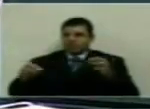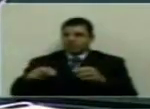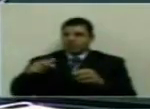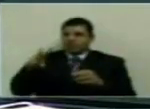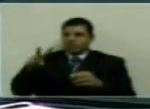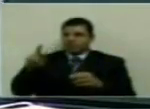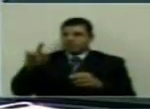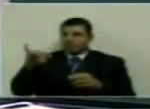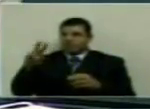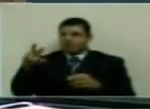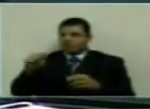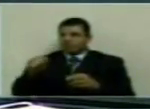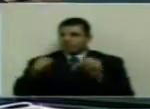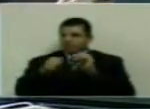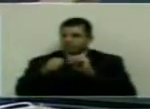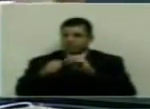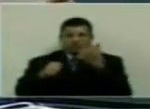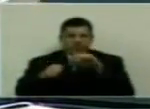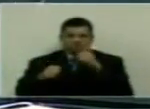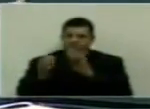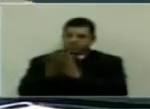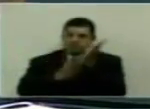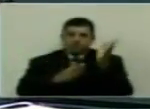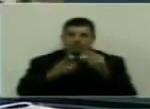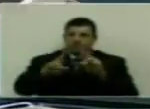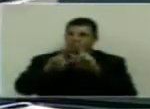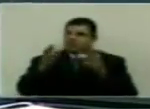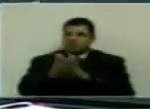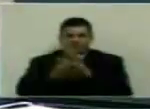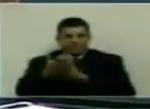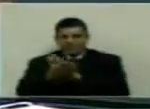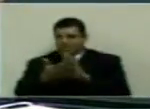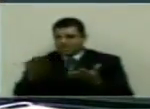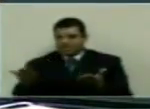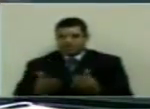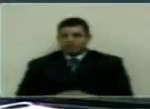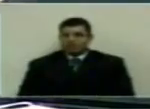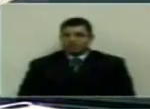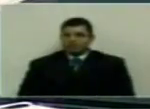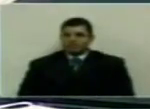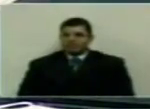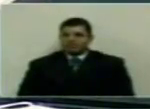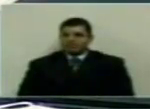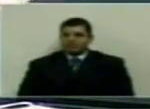ou seja, manutenções feitas sem desligar a rede, sem desligamento da rede,